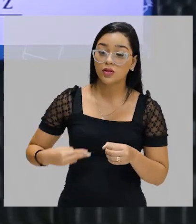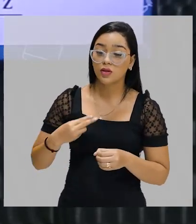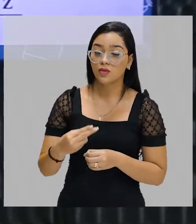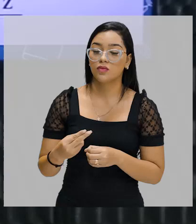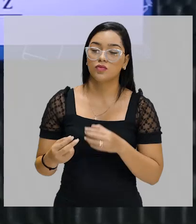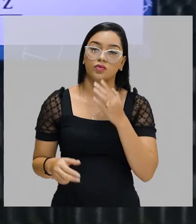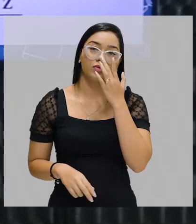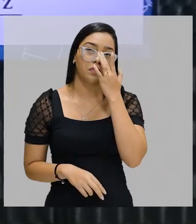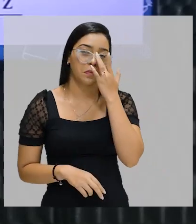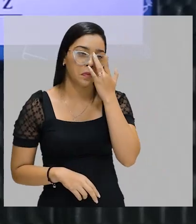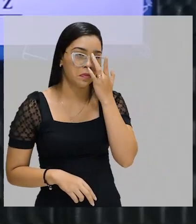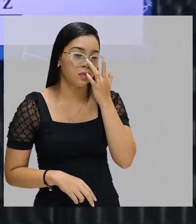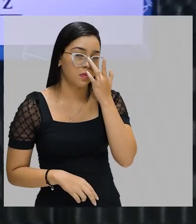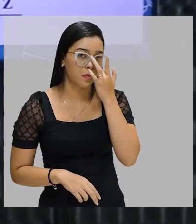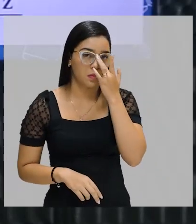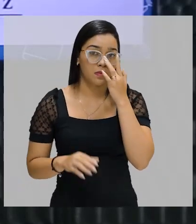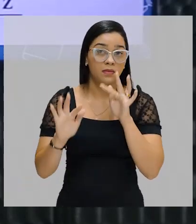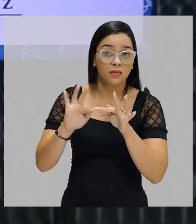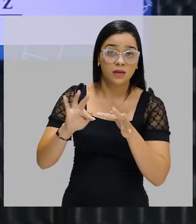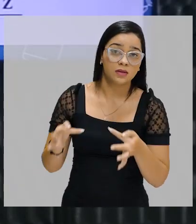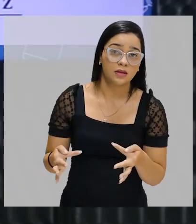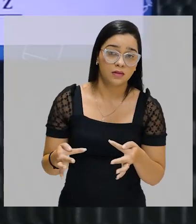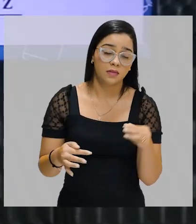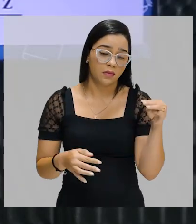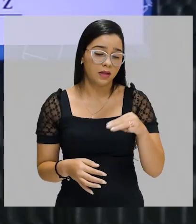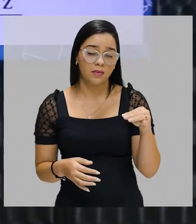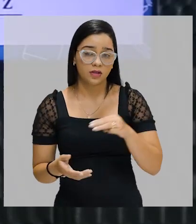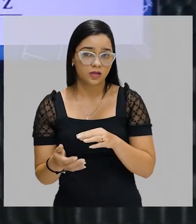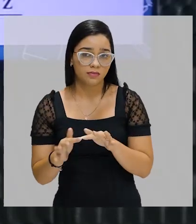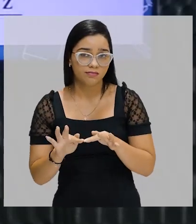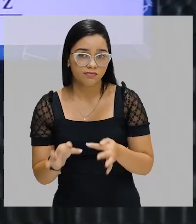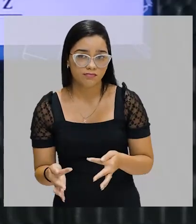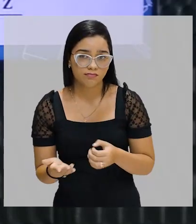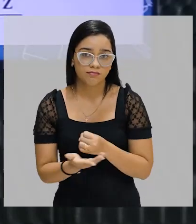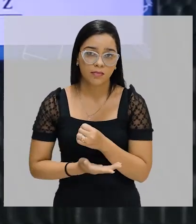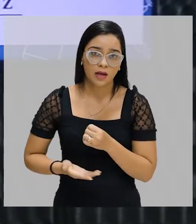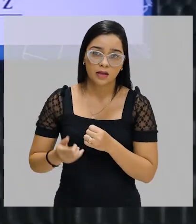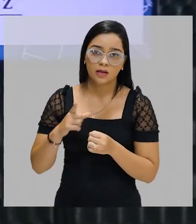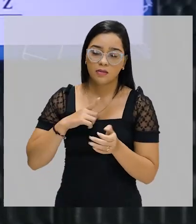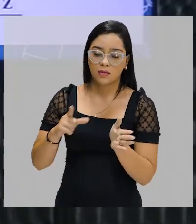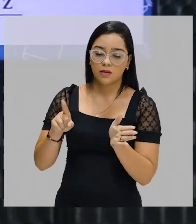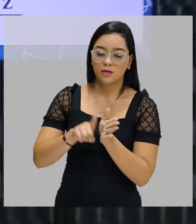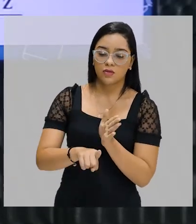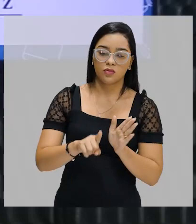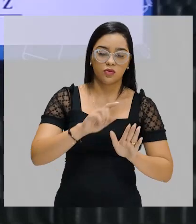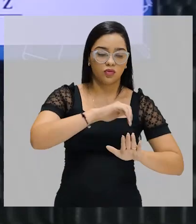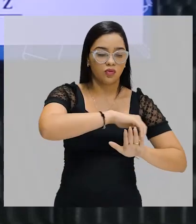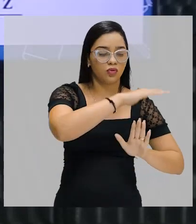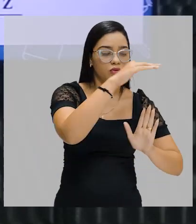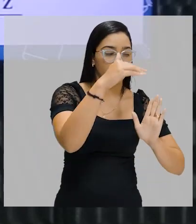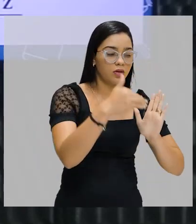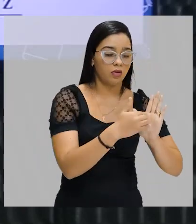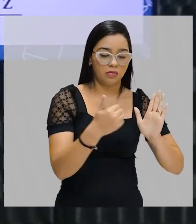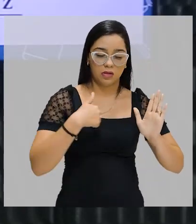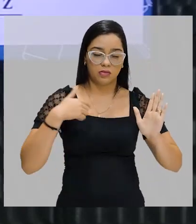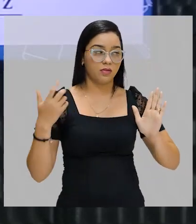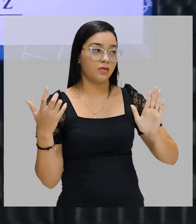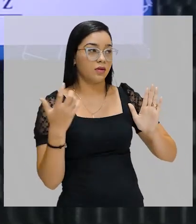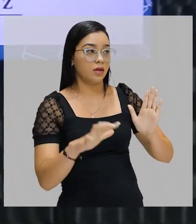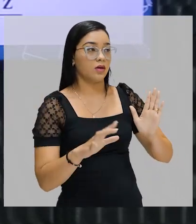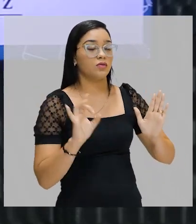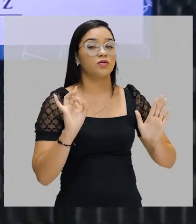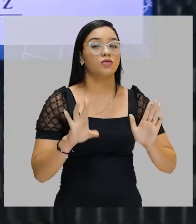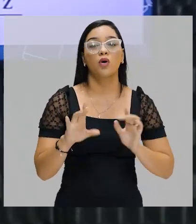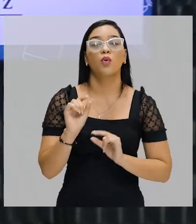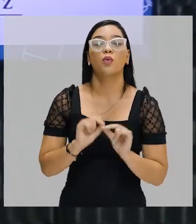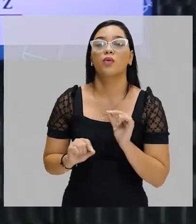Certo? É muito simples, é uma matemática, né, muito simples. Então, a gente faz uma subtração do total com aquilo que eu não quero. Então vai ficar